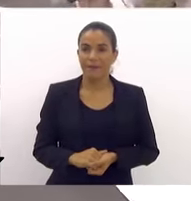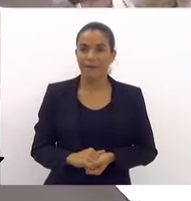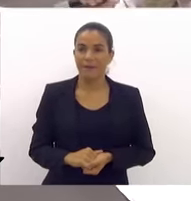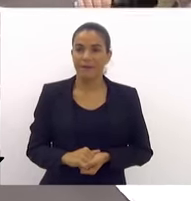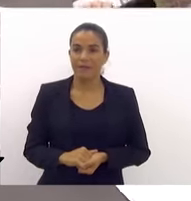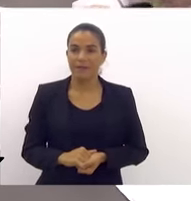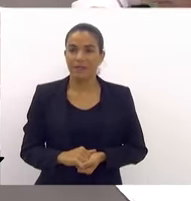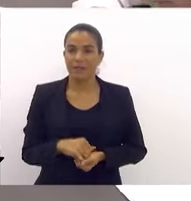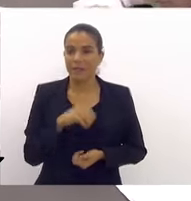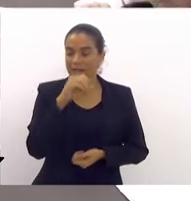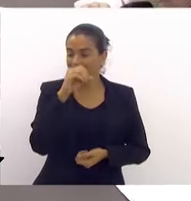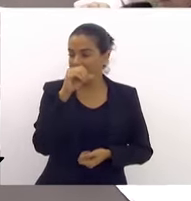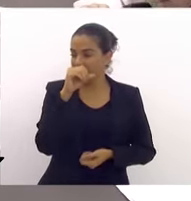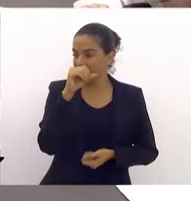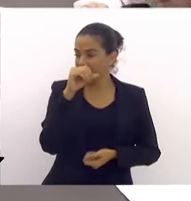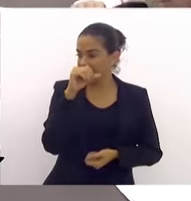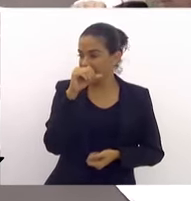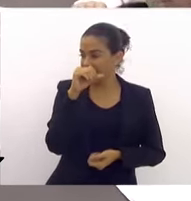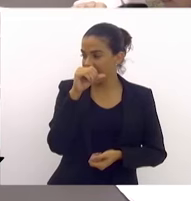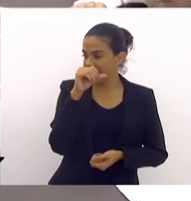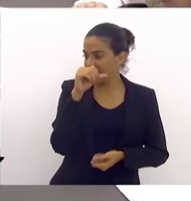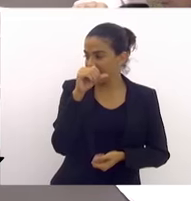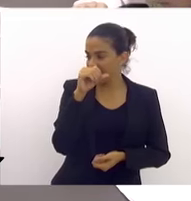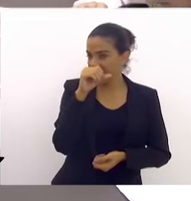Morreu. É verdade.